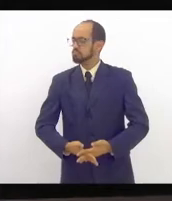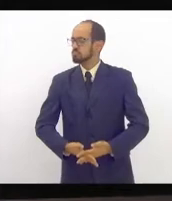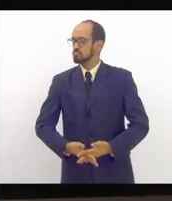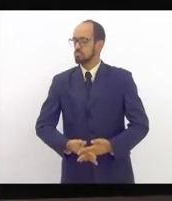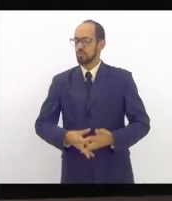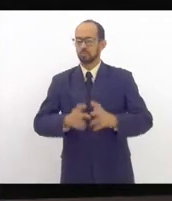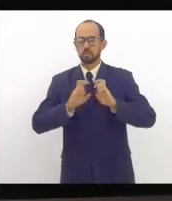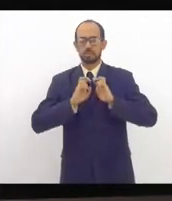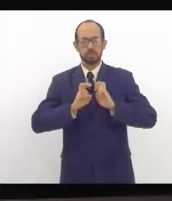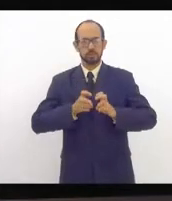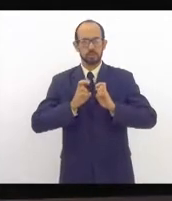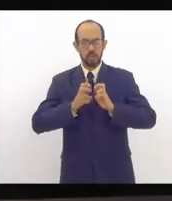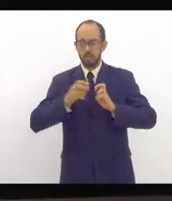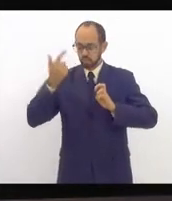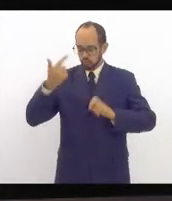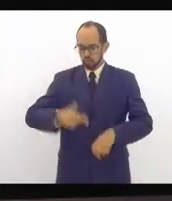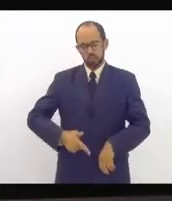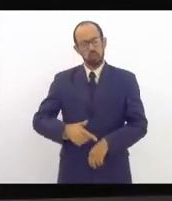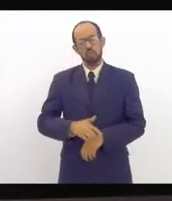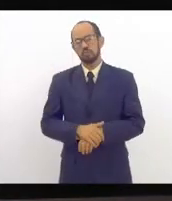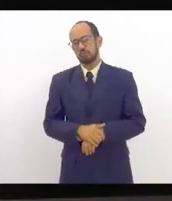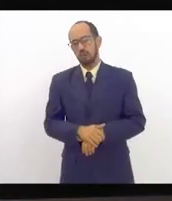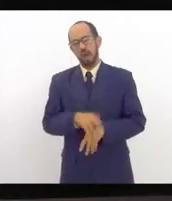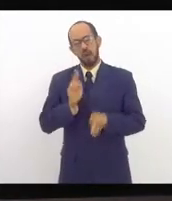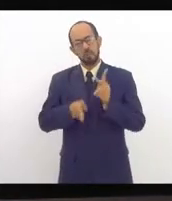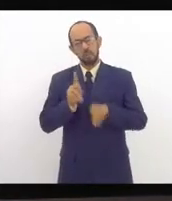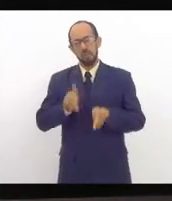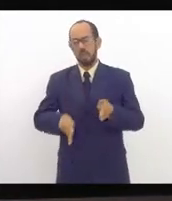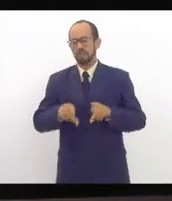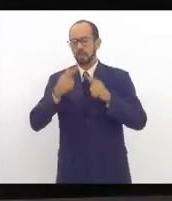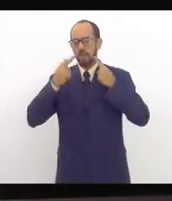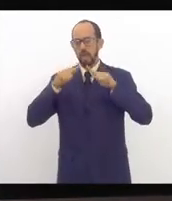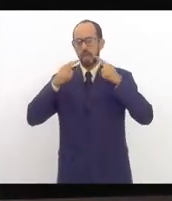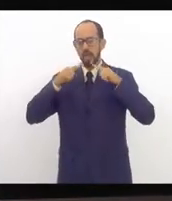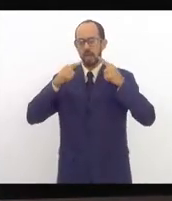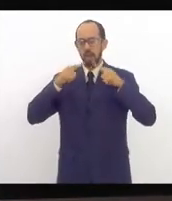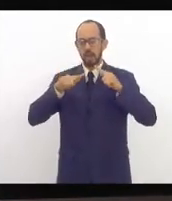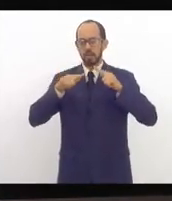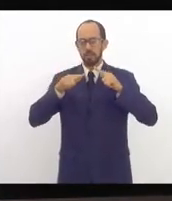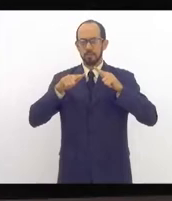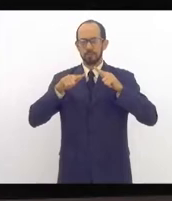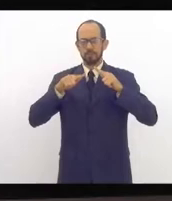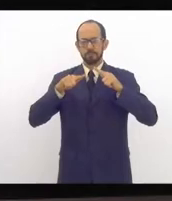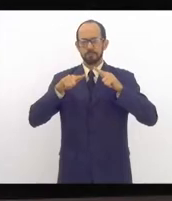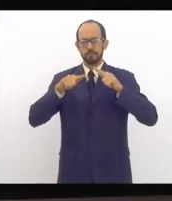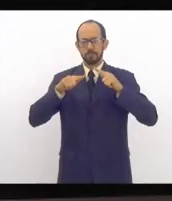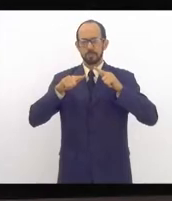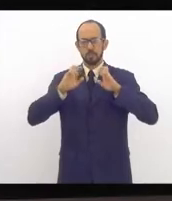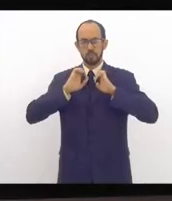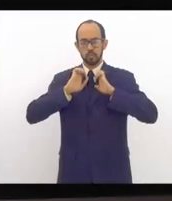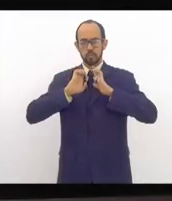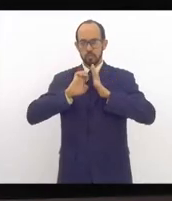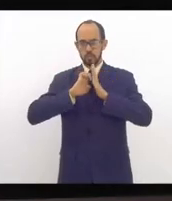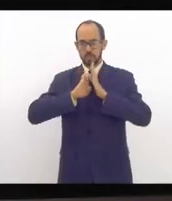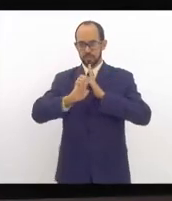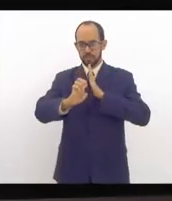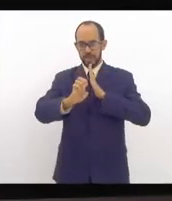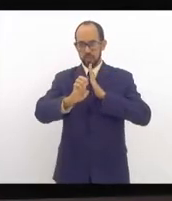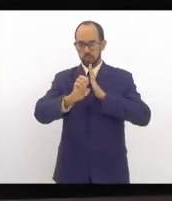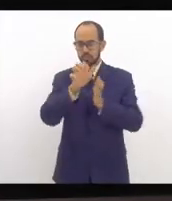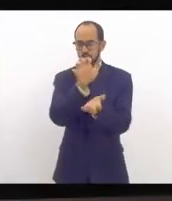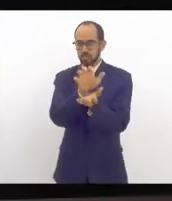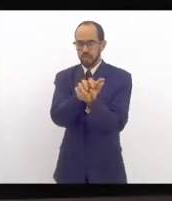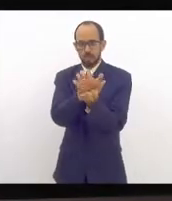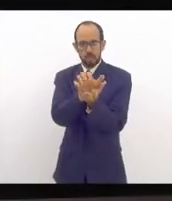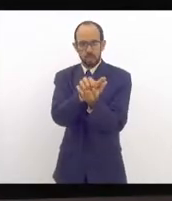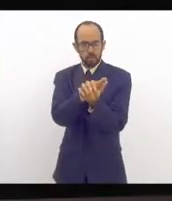tá um caos novamente a população reclama lá o expresso Santa Cruz a maioria das vezes não tá